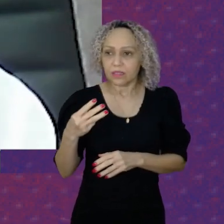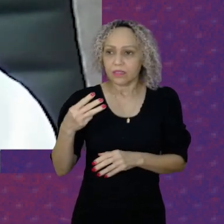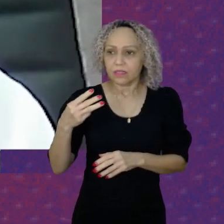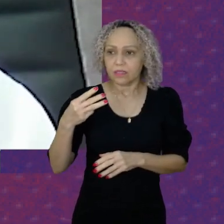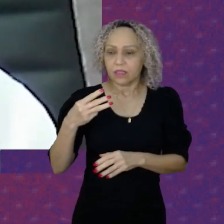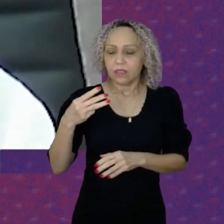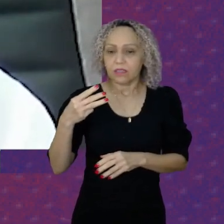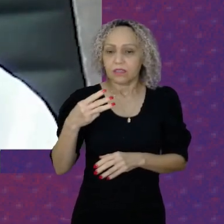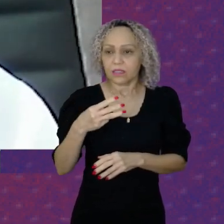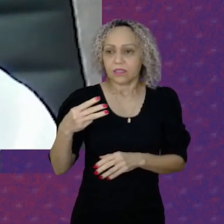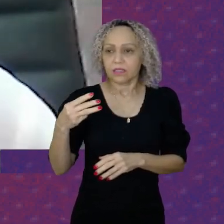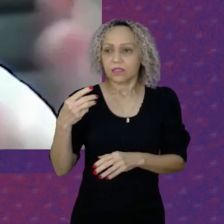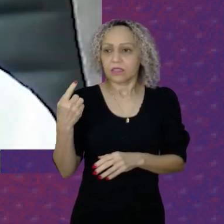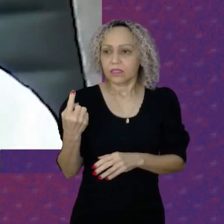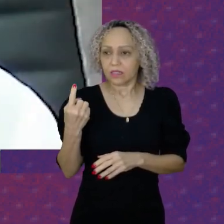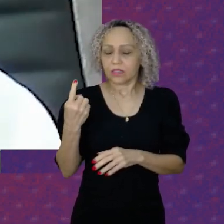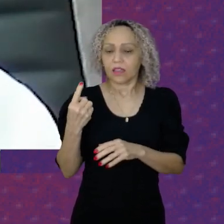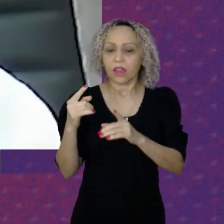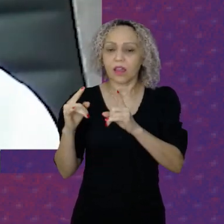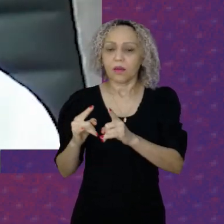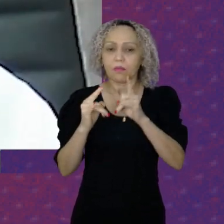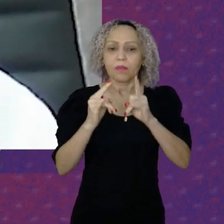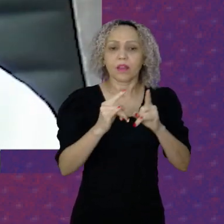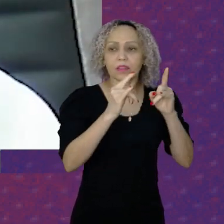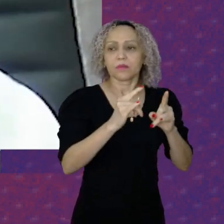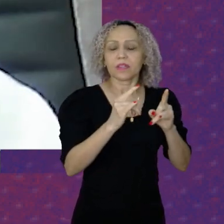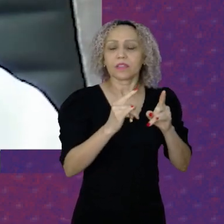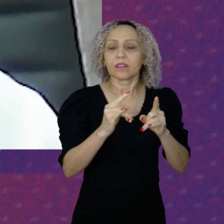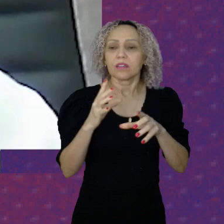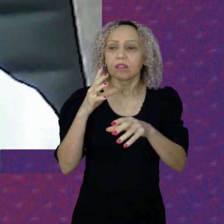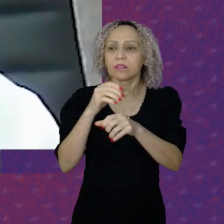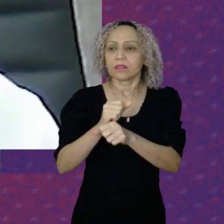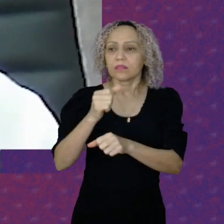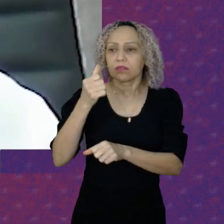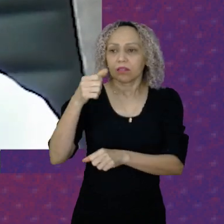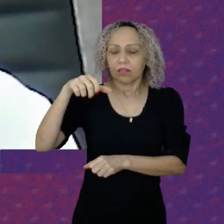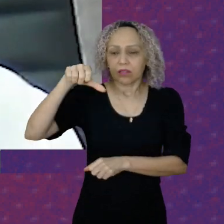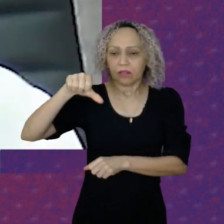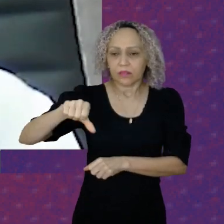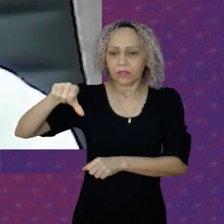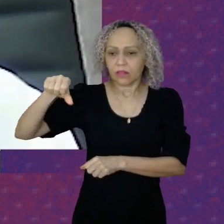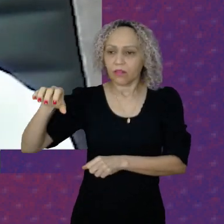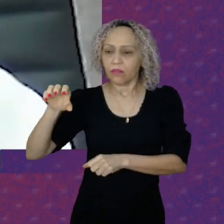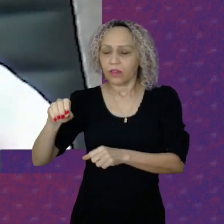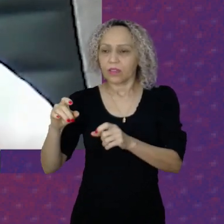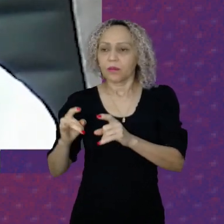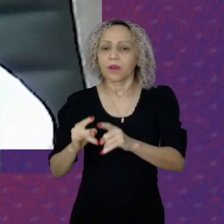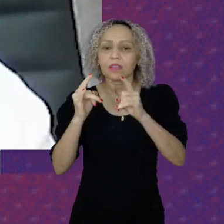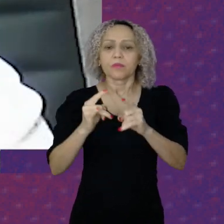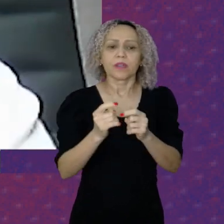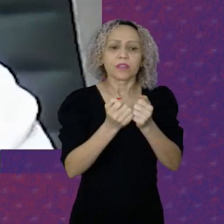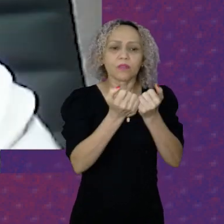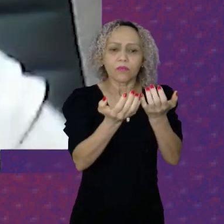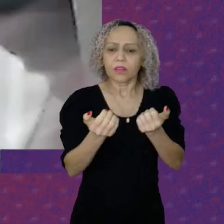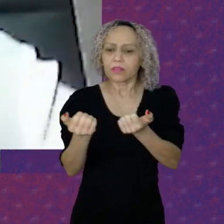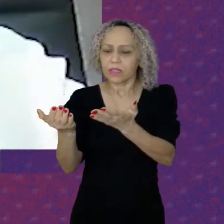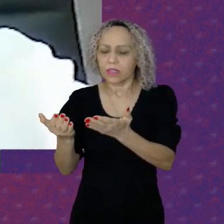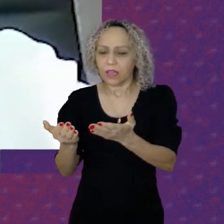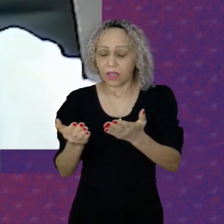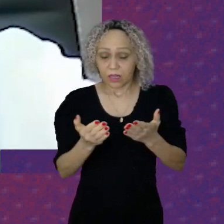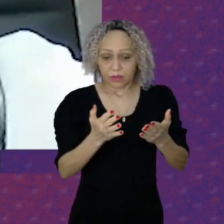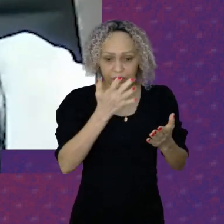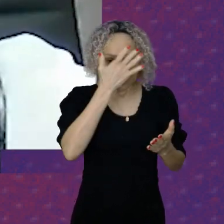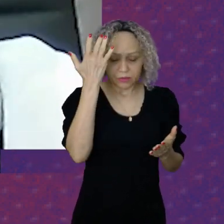330 apartamentos, cada um deles foram 3, num total de 990 apartamentos, que foram entregues a essa camada, de 0